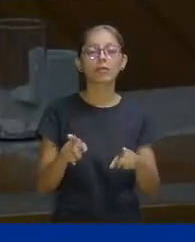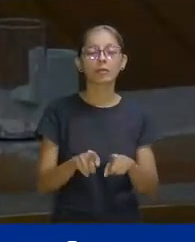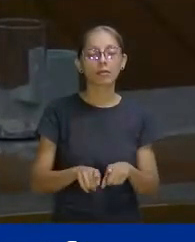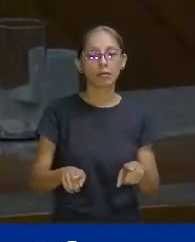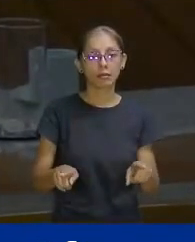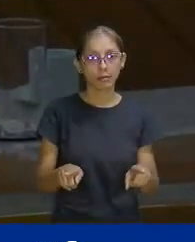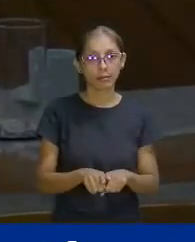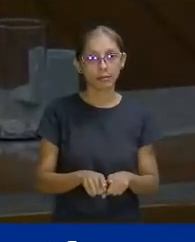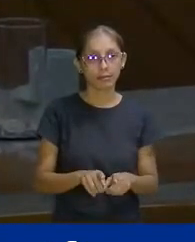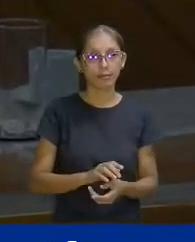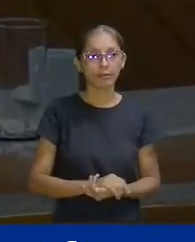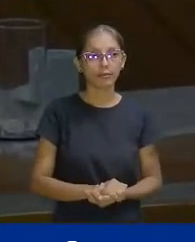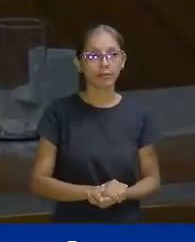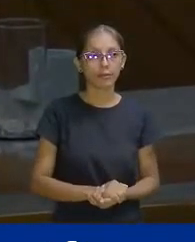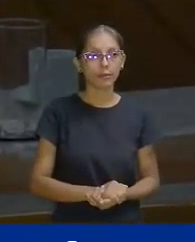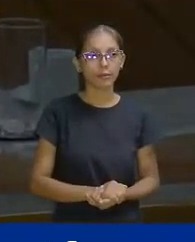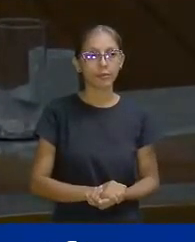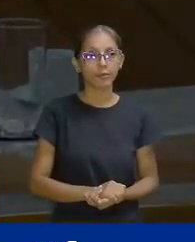devem